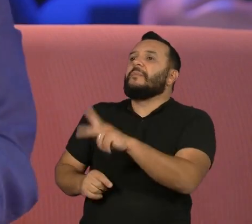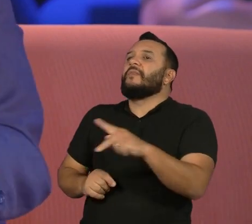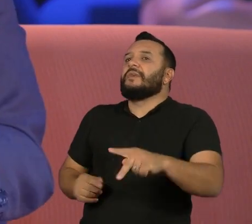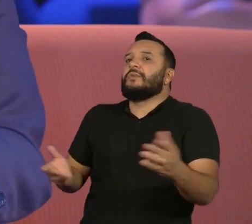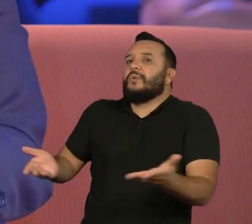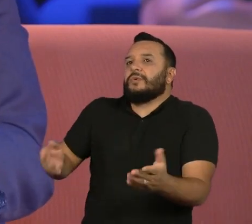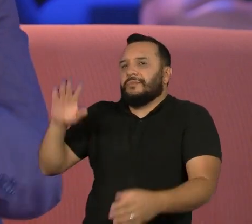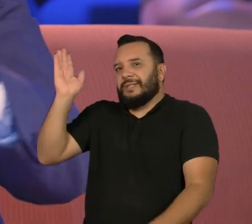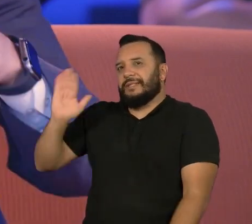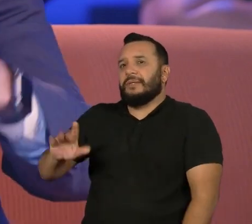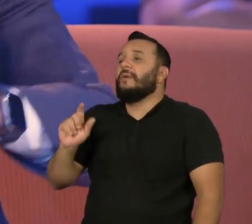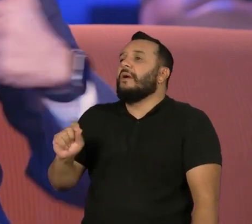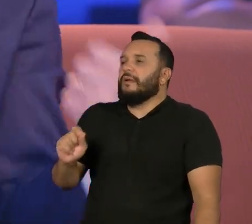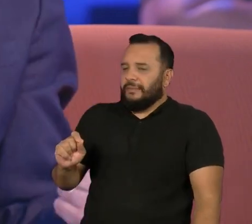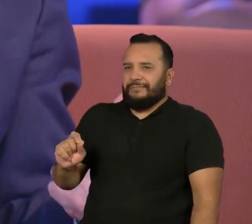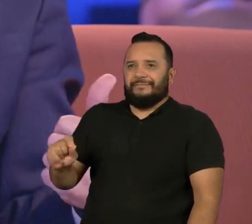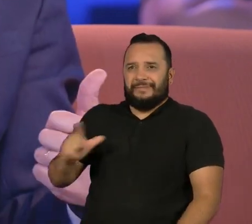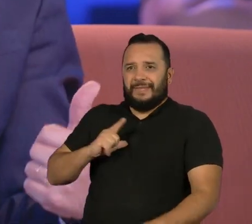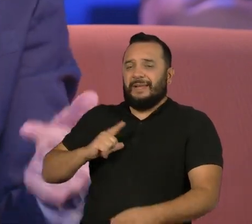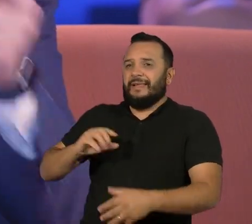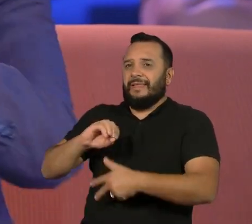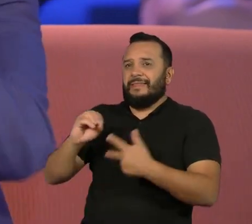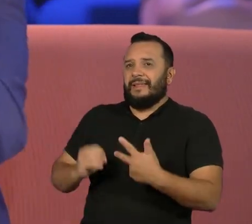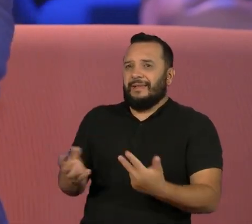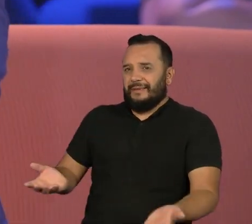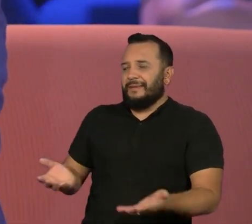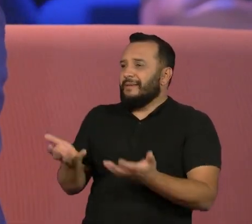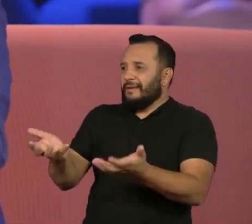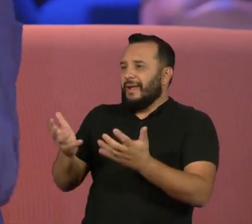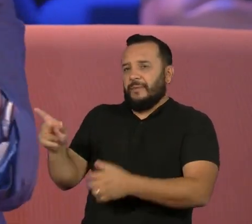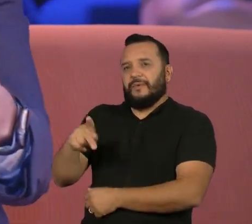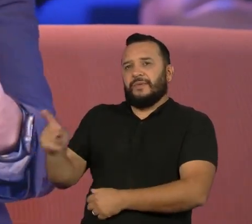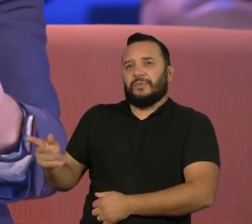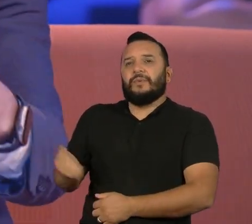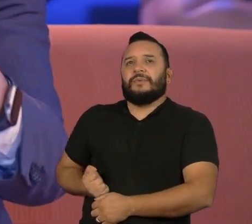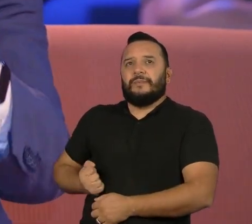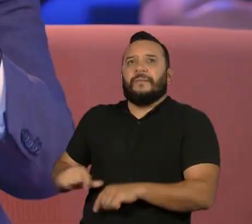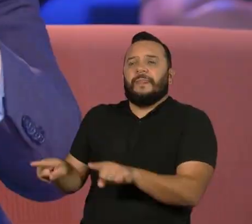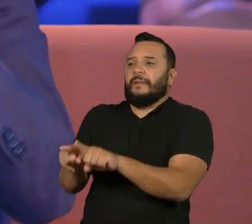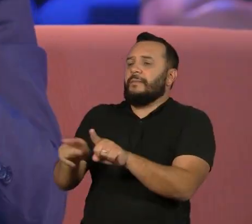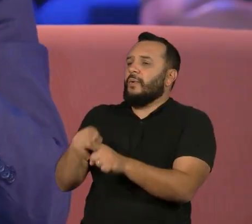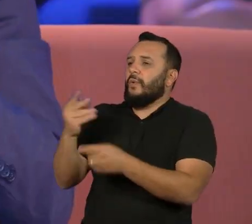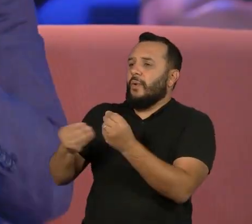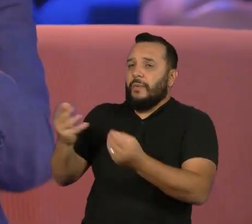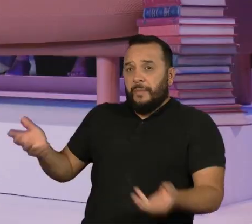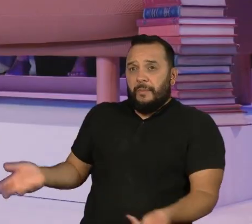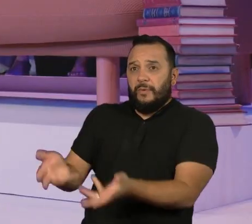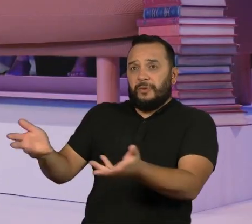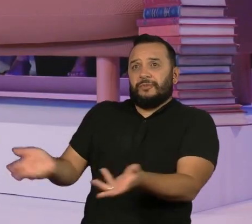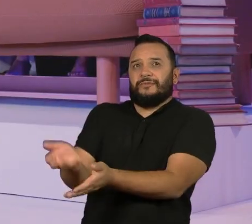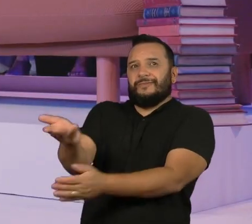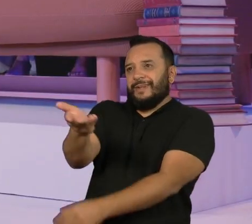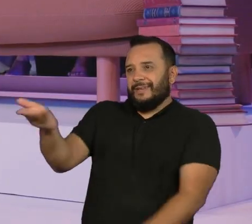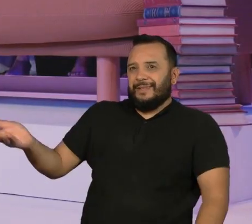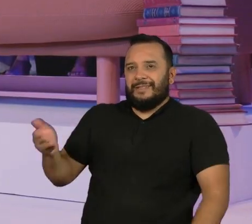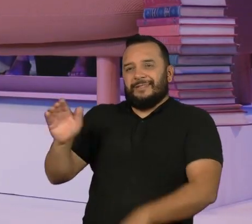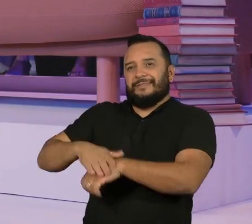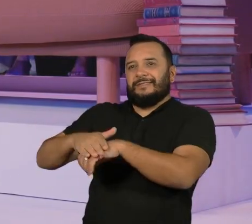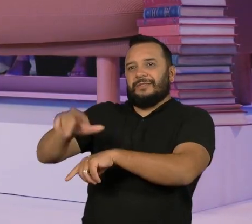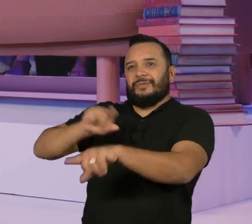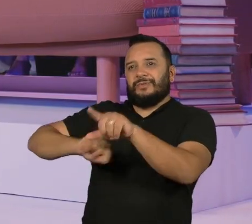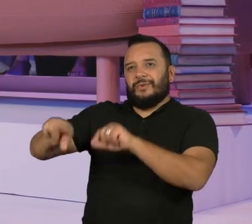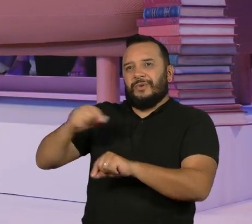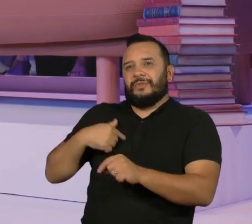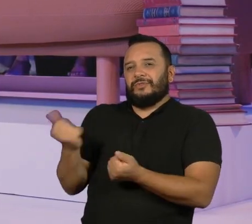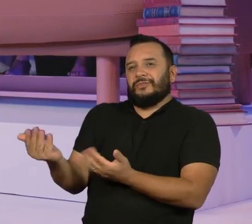nosso país. Quem é que está fazendo o Enem e quer ser professor? Como que eu consigo motivar as escolhas dos nossos